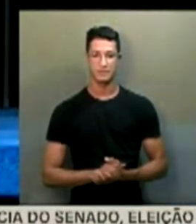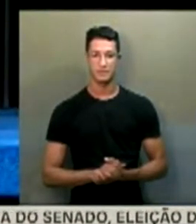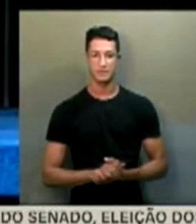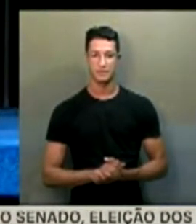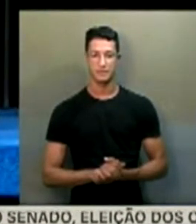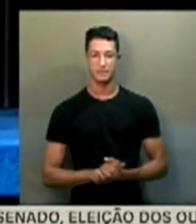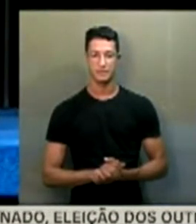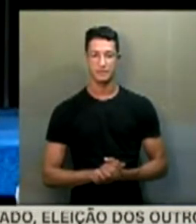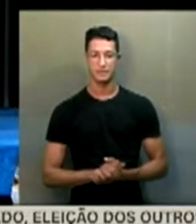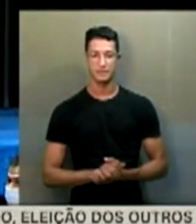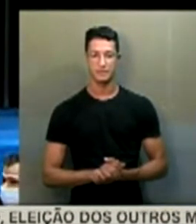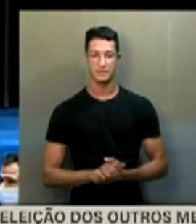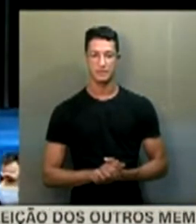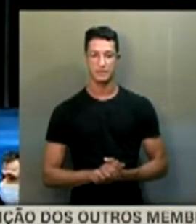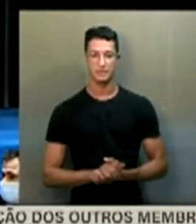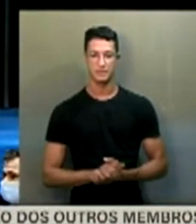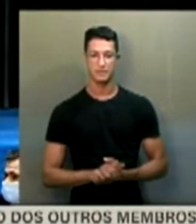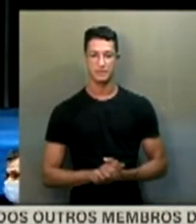Já fechou.